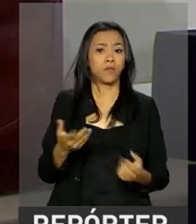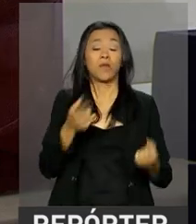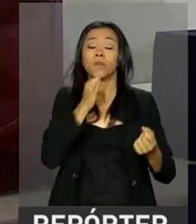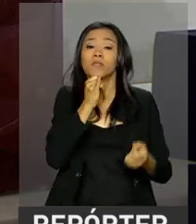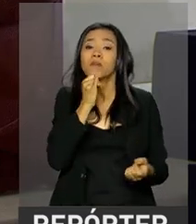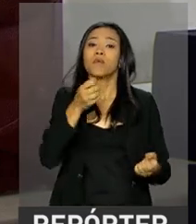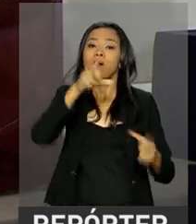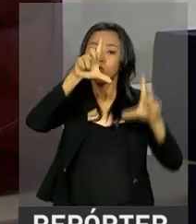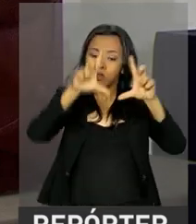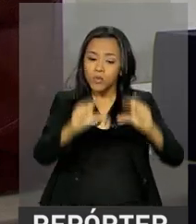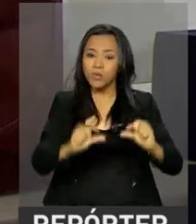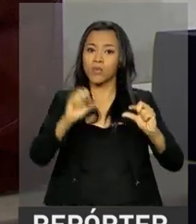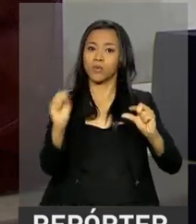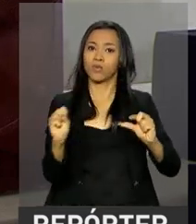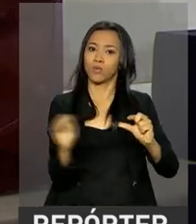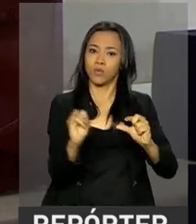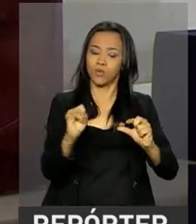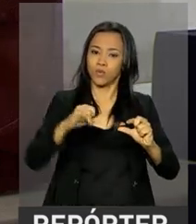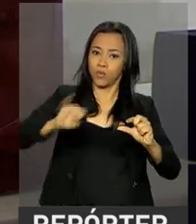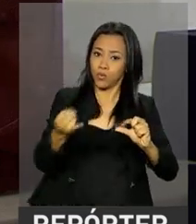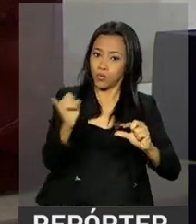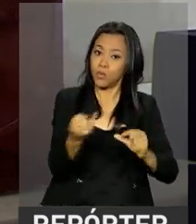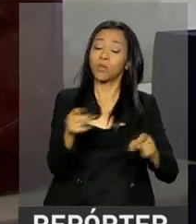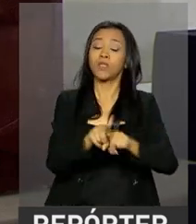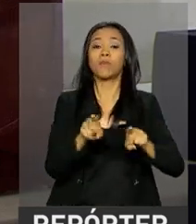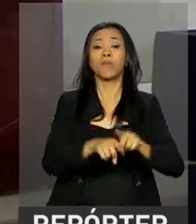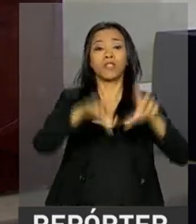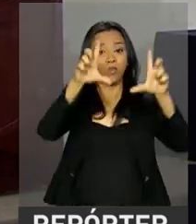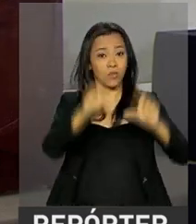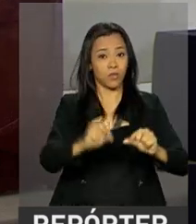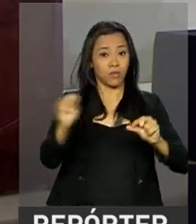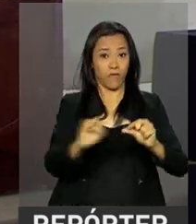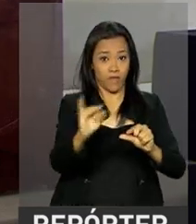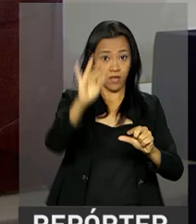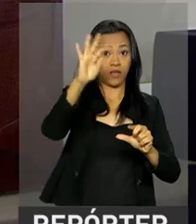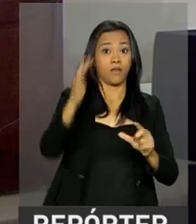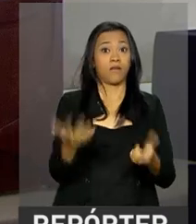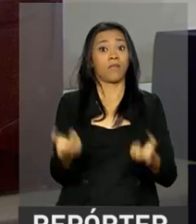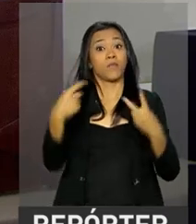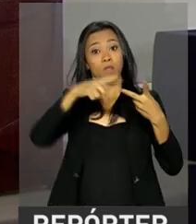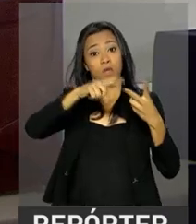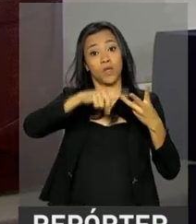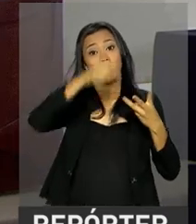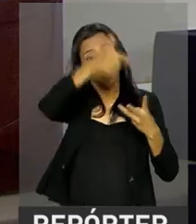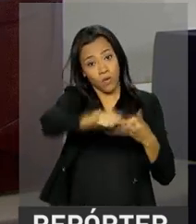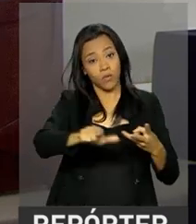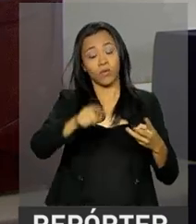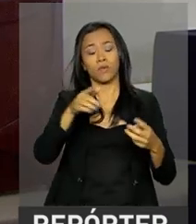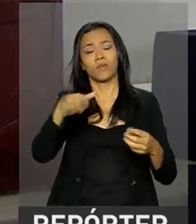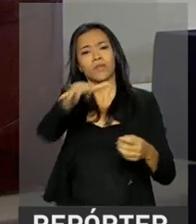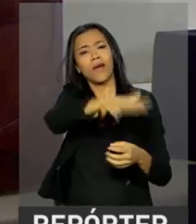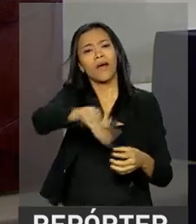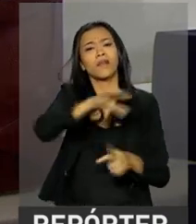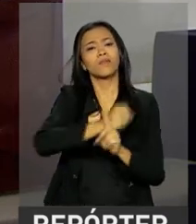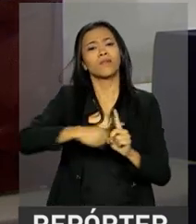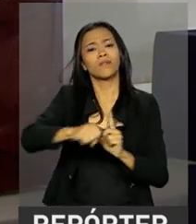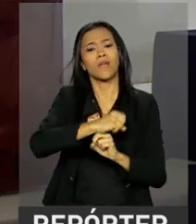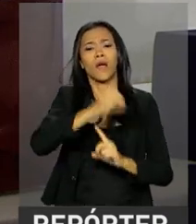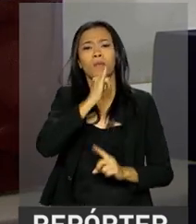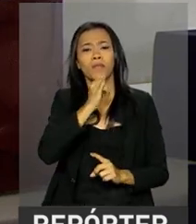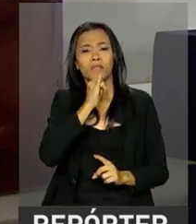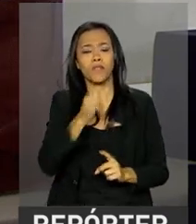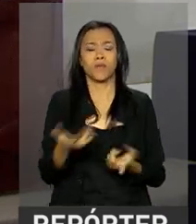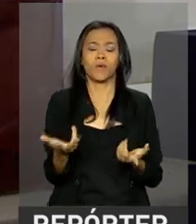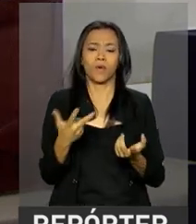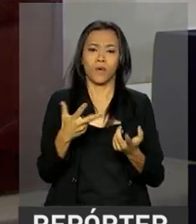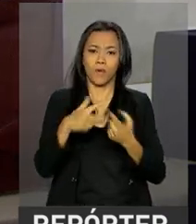dos juros, a queda da inflação e a queda também do risco Brasil. O governo também adotou medidas na área social, como por exemplo o reajuste